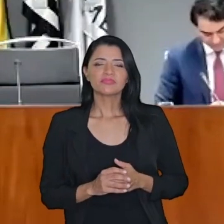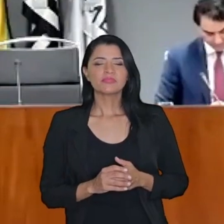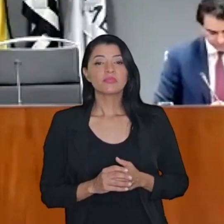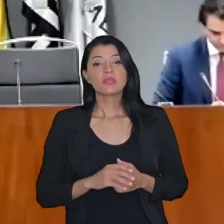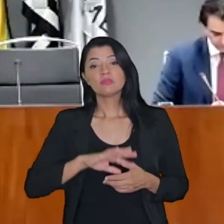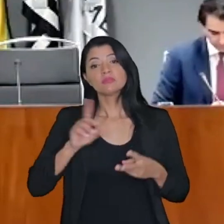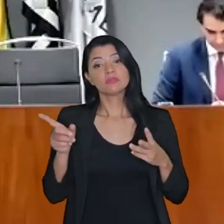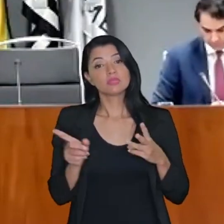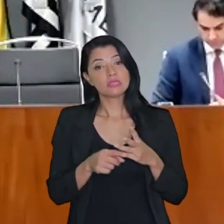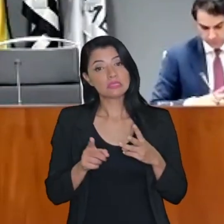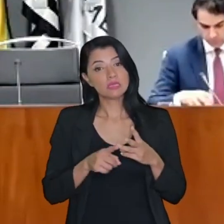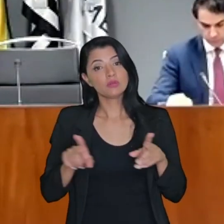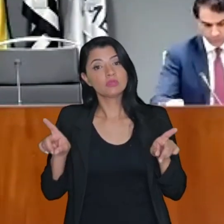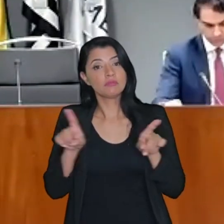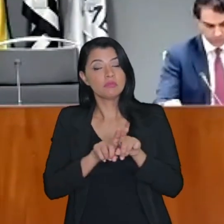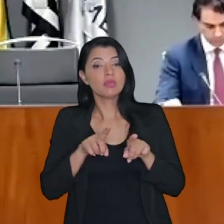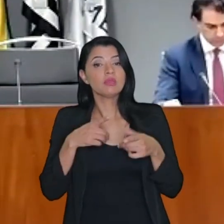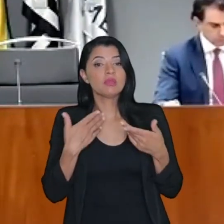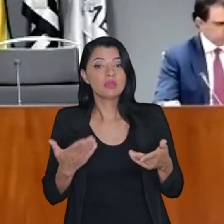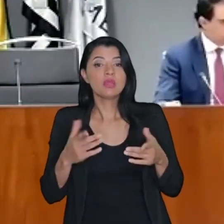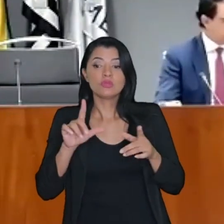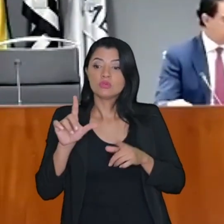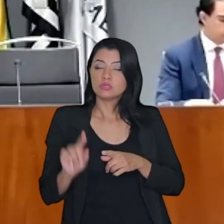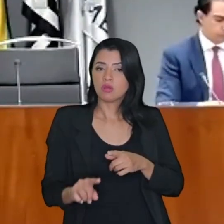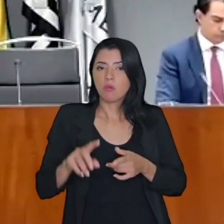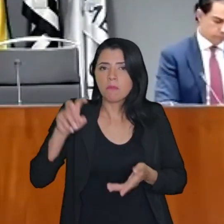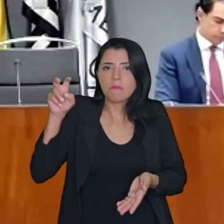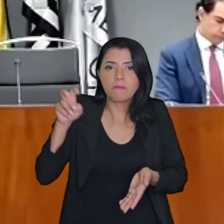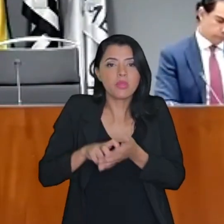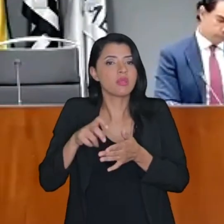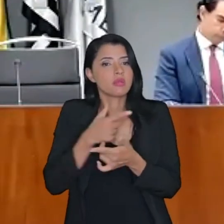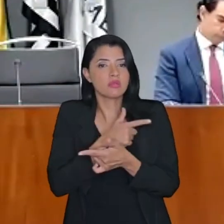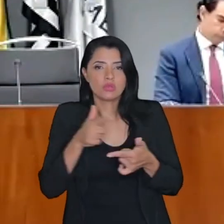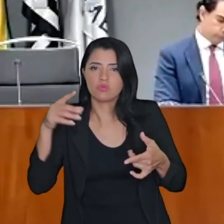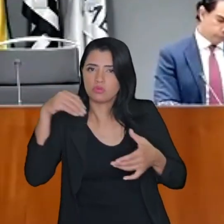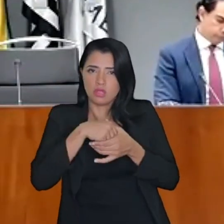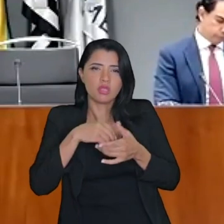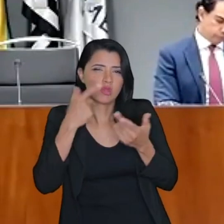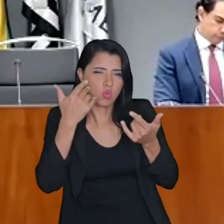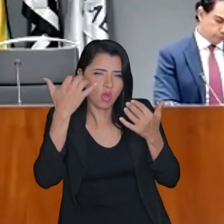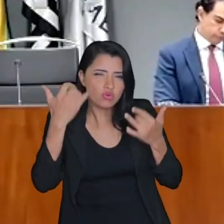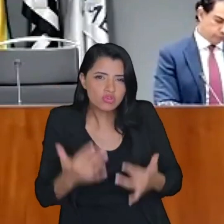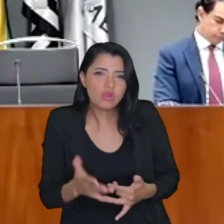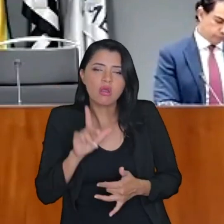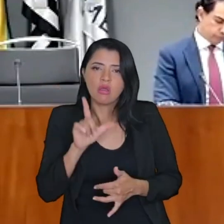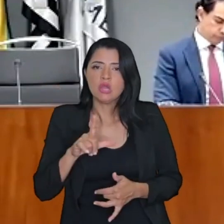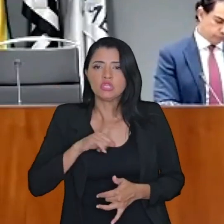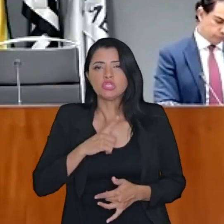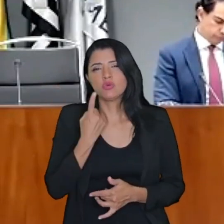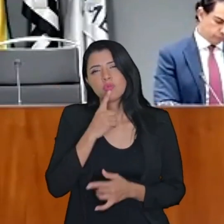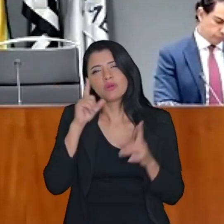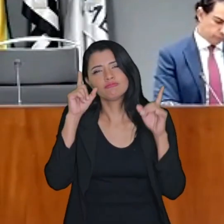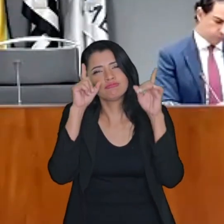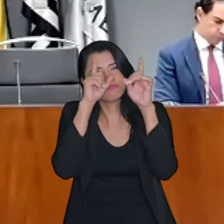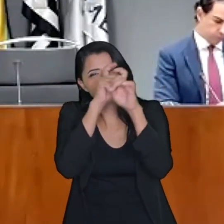Em terceiro lugar, a questão da vedação das penas não previstas. Como eu disse aqui, havia uma dificuldade de